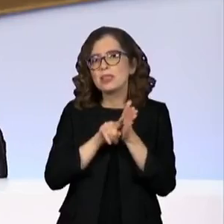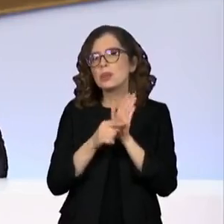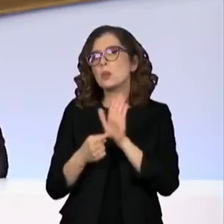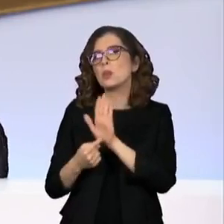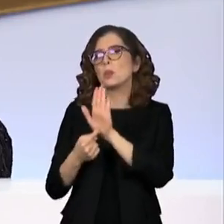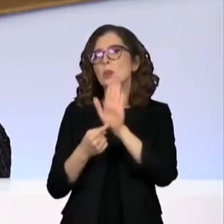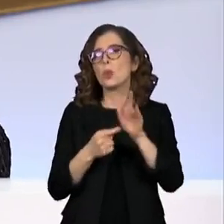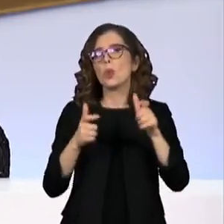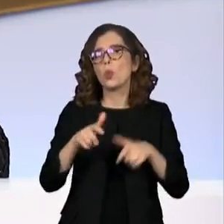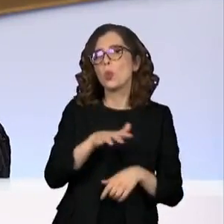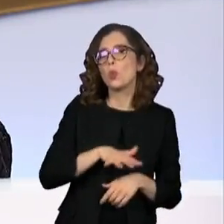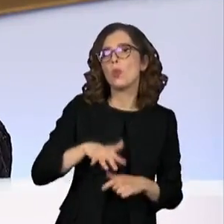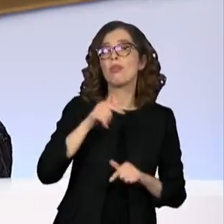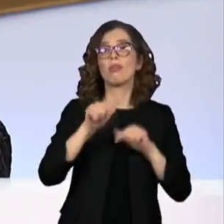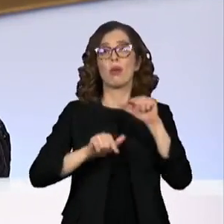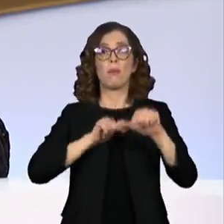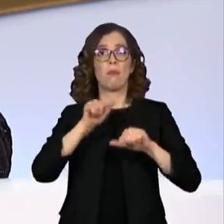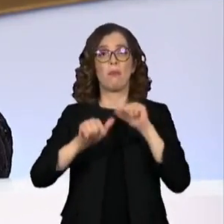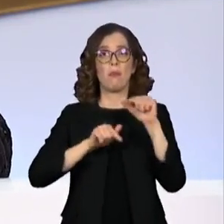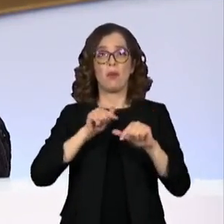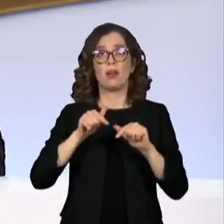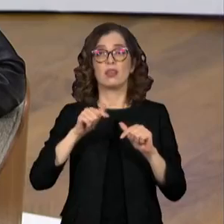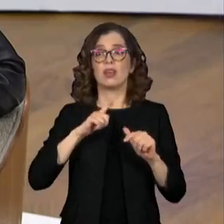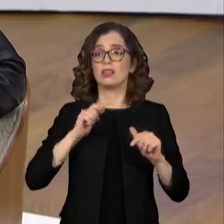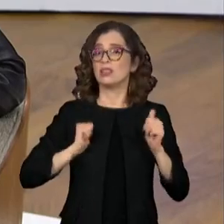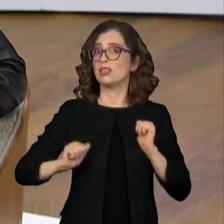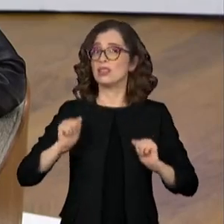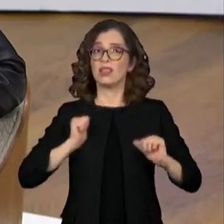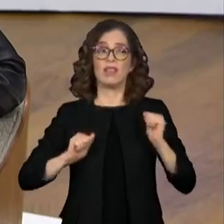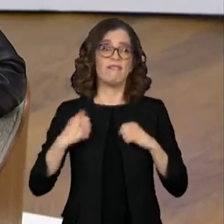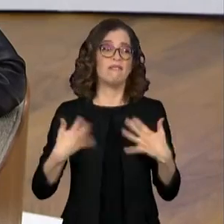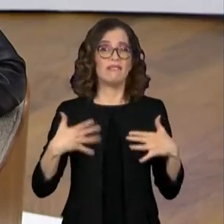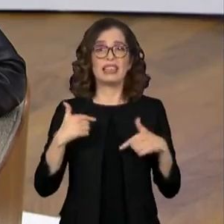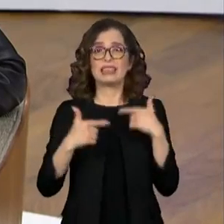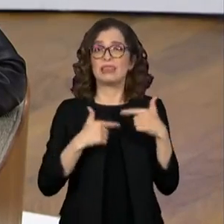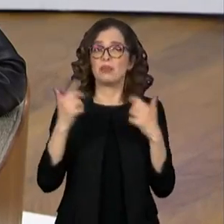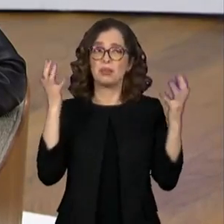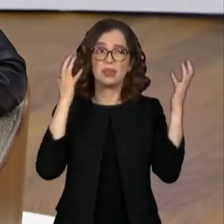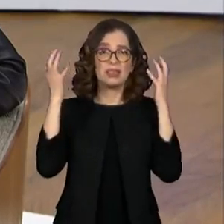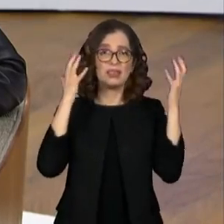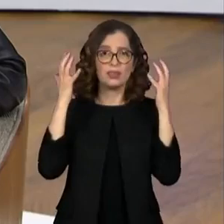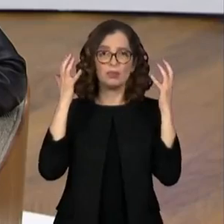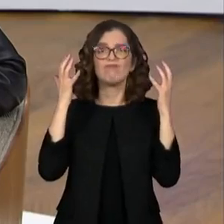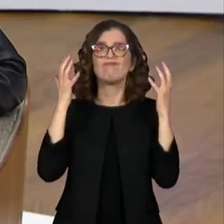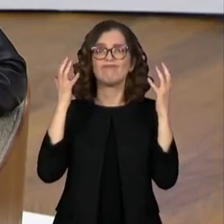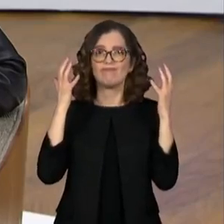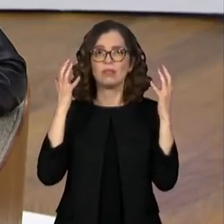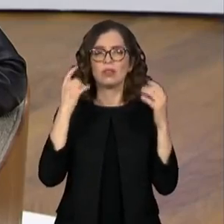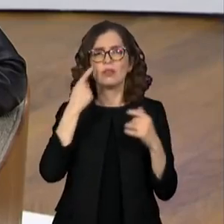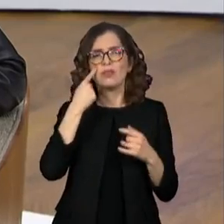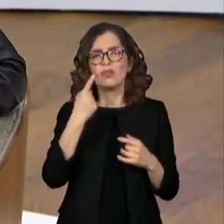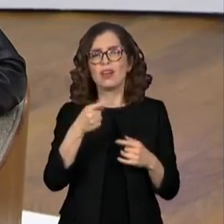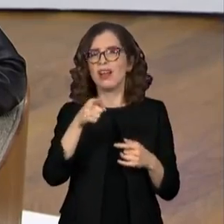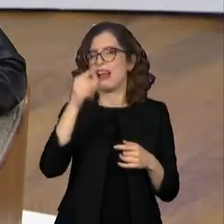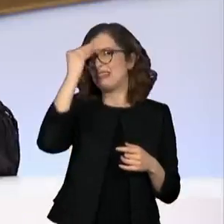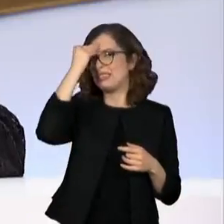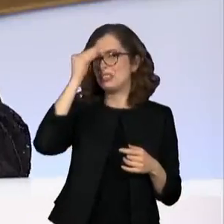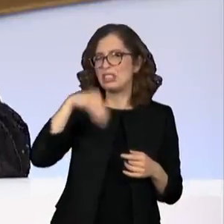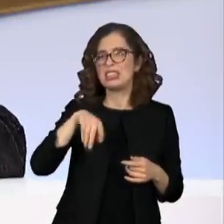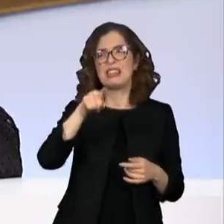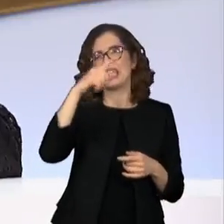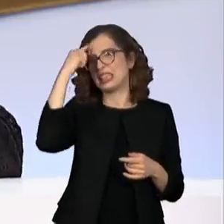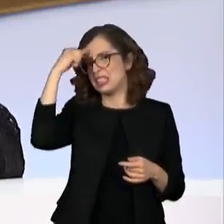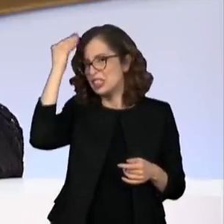uma pessoa que tem crise de ansiedade ou um burnout, ela ainda é vista como preguiçosa. E aí, para fazer a minha primeira pergunta, eu